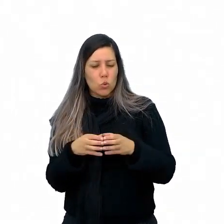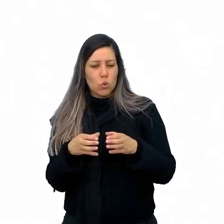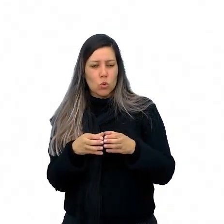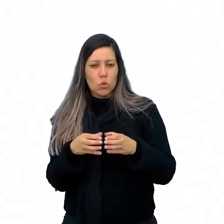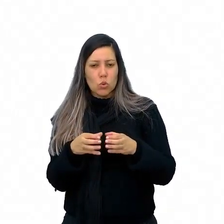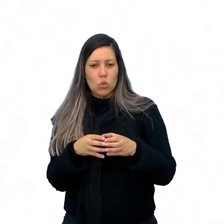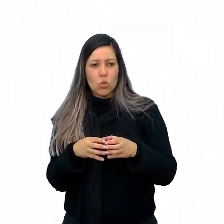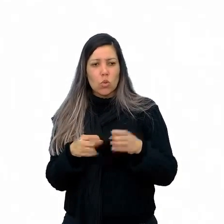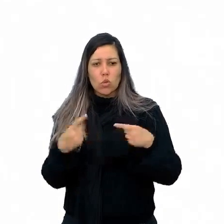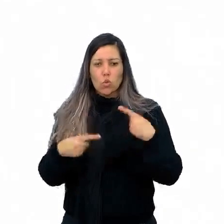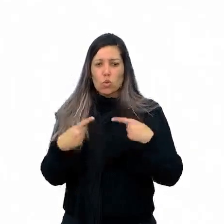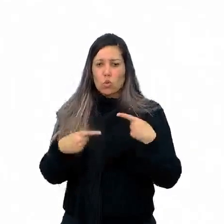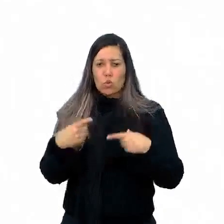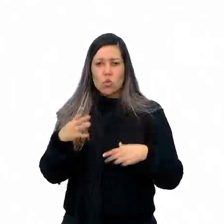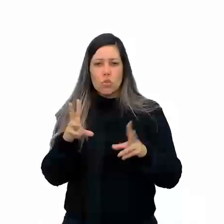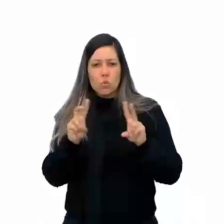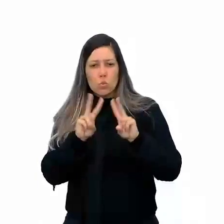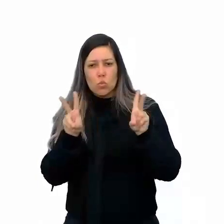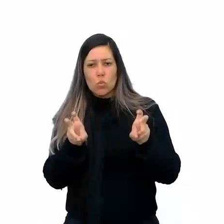conhecimento